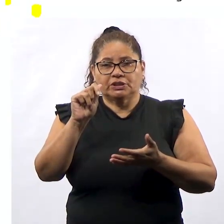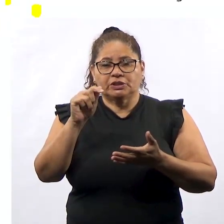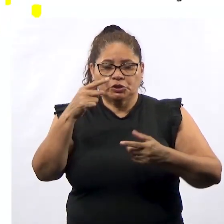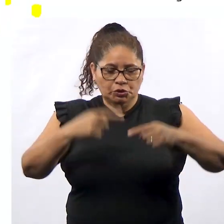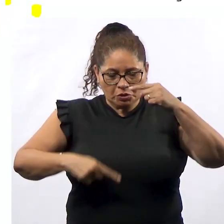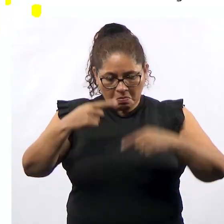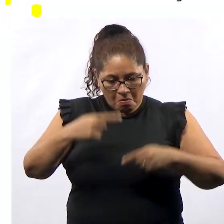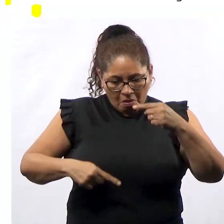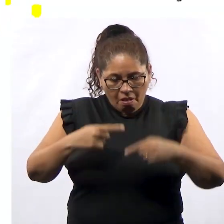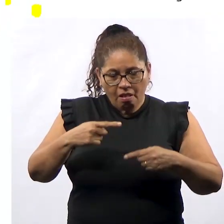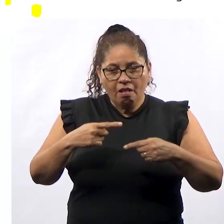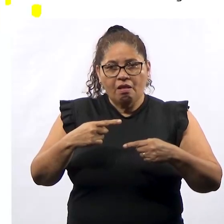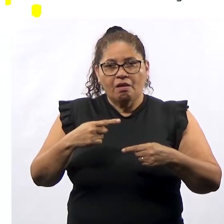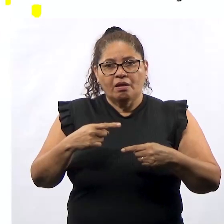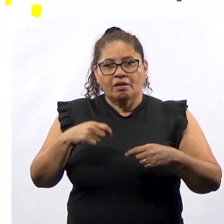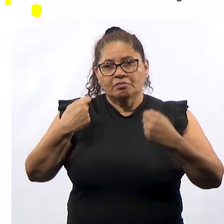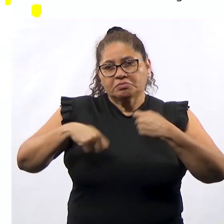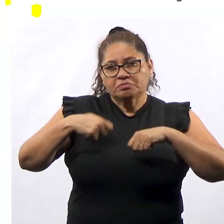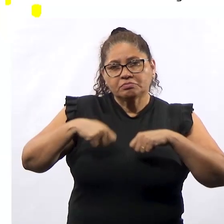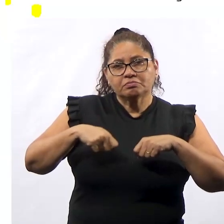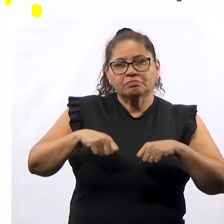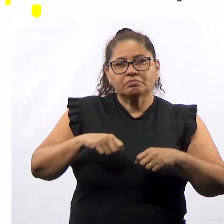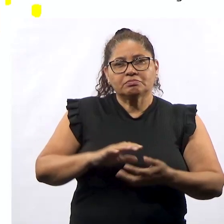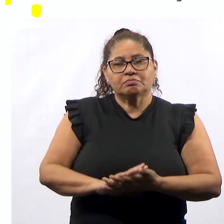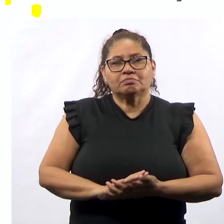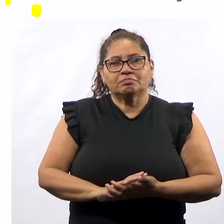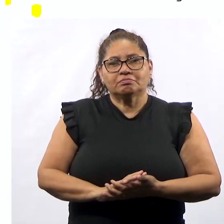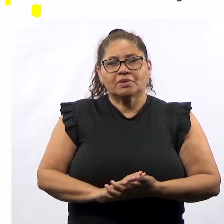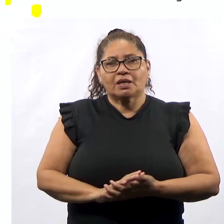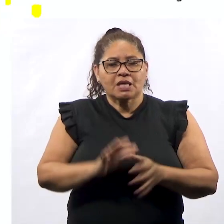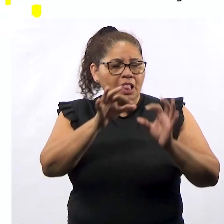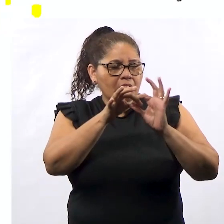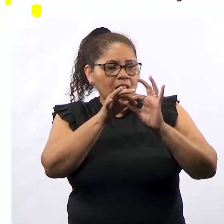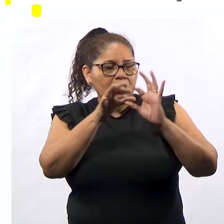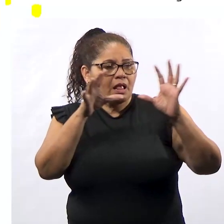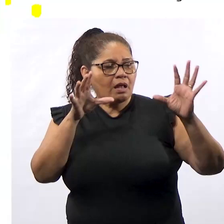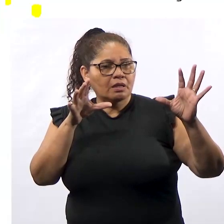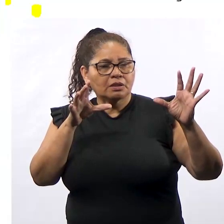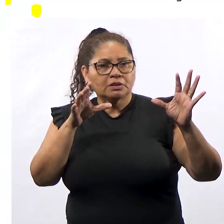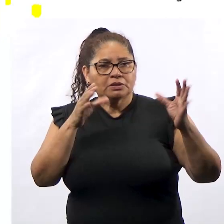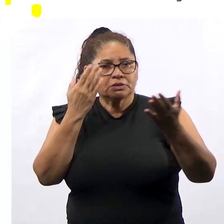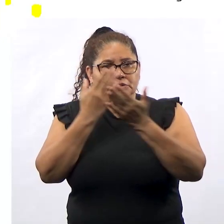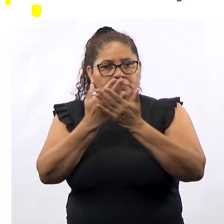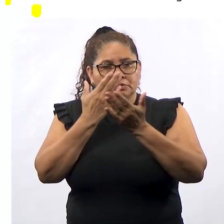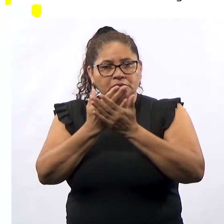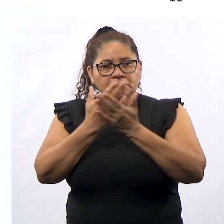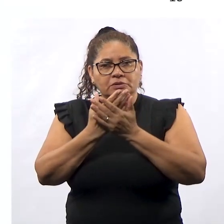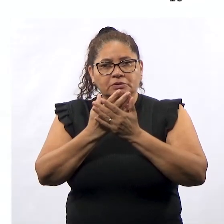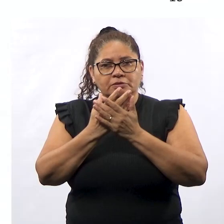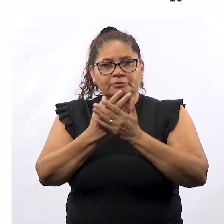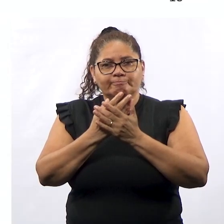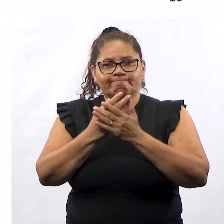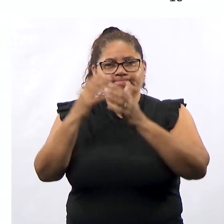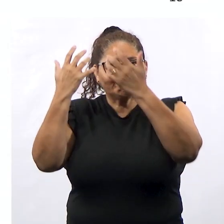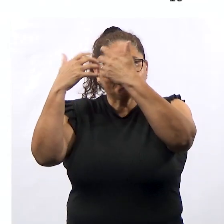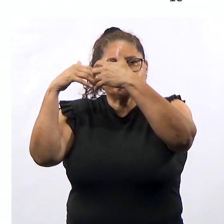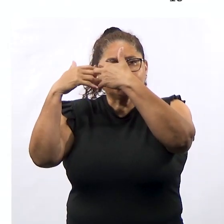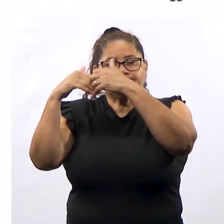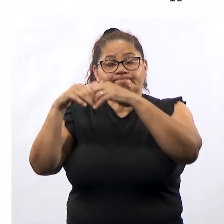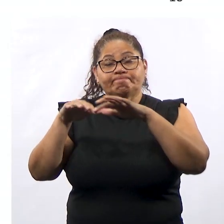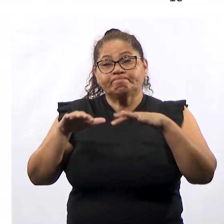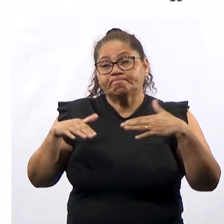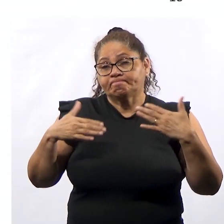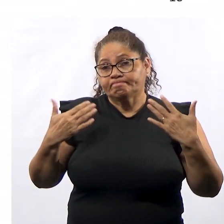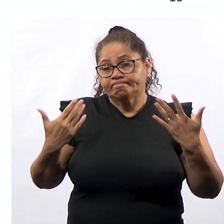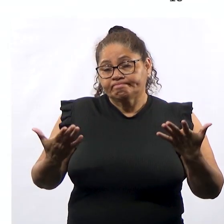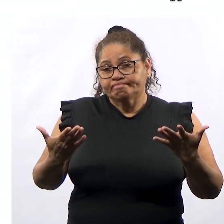curriculares homogeneizantes, elas precisam ser desveladas a partir do nosso estudo, das nossas reflexões.